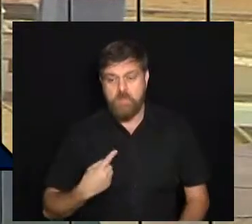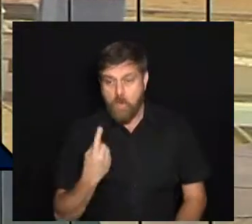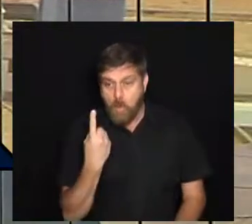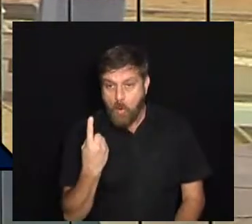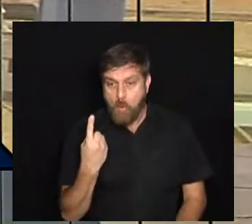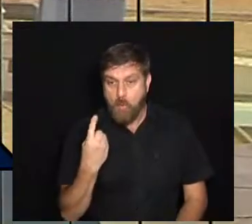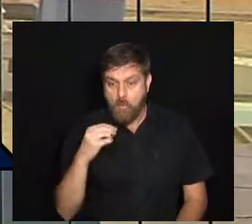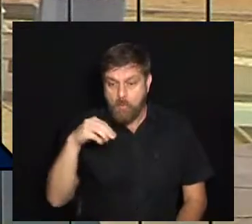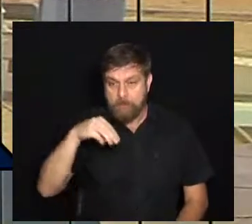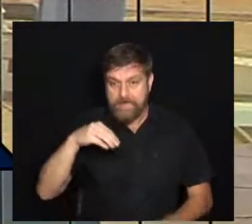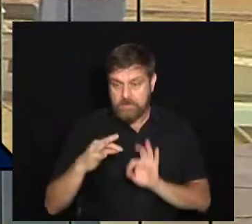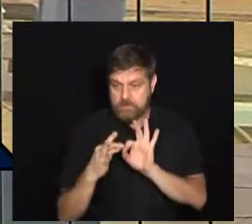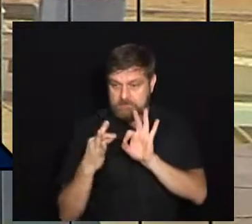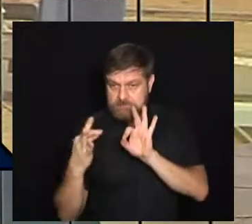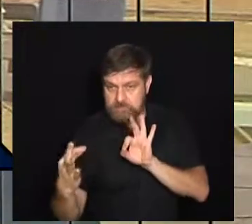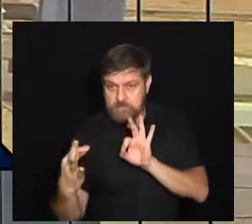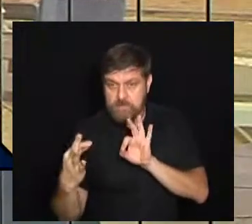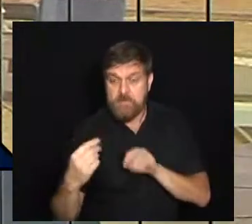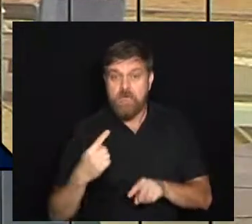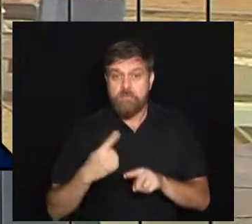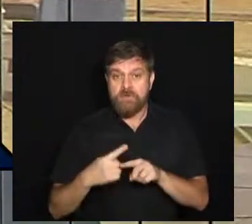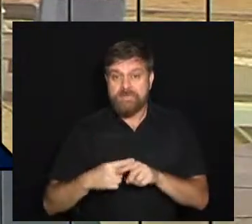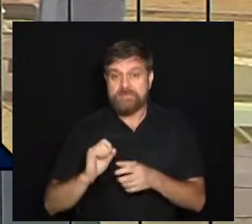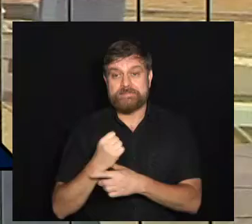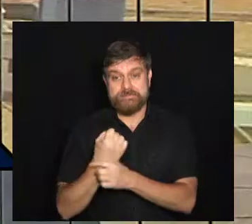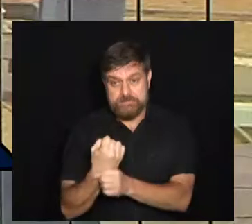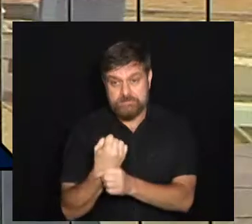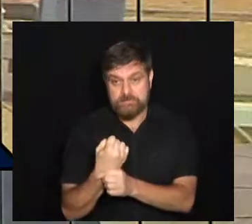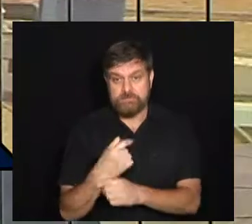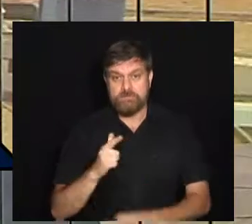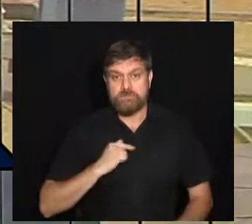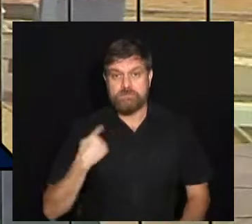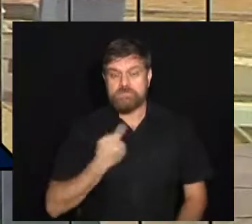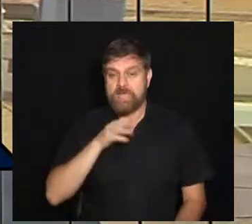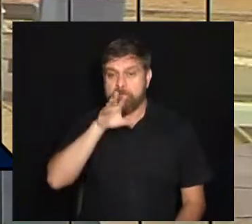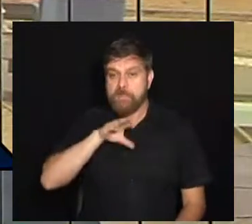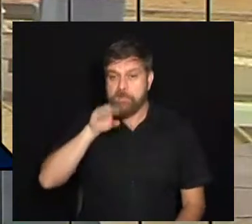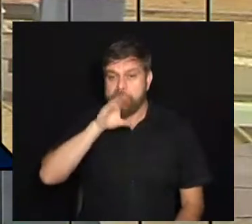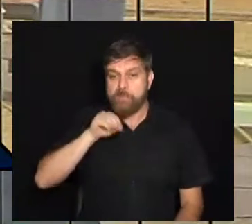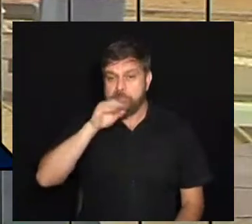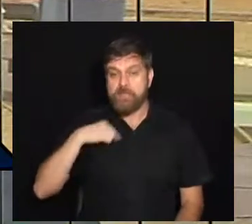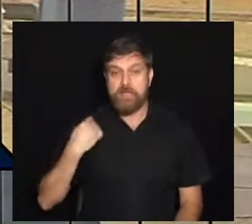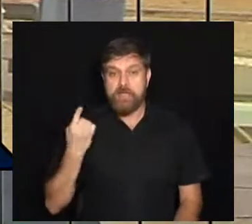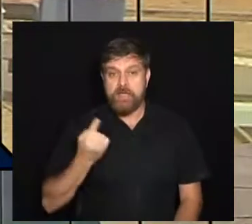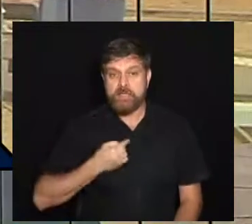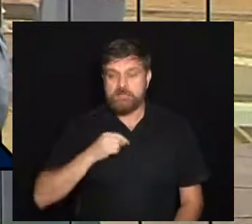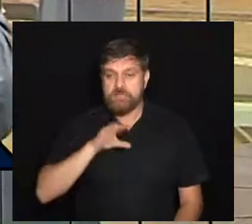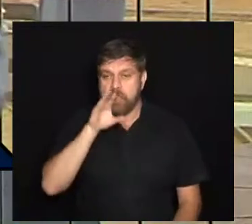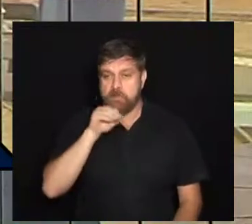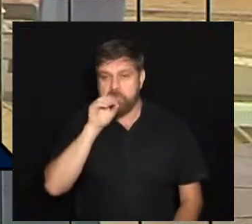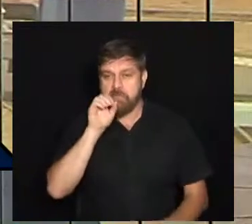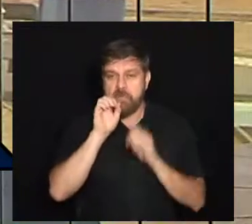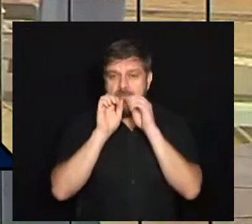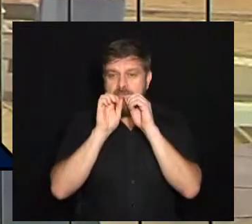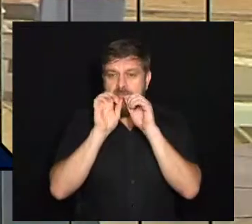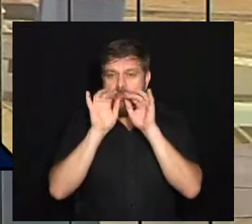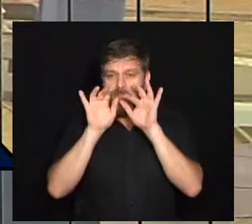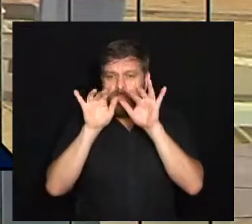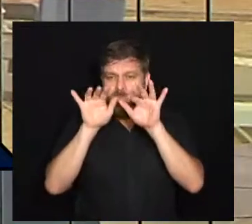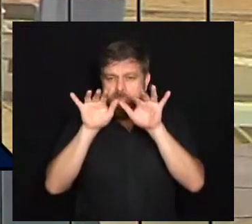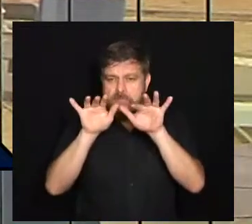realmente de um metro né ah porque a distância segura para as pessoas entenderem quando a gente tá falando a gente e sem saber